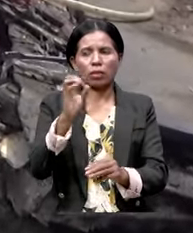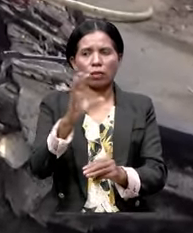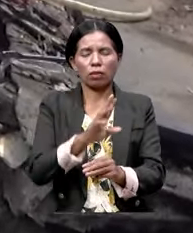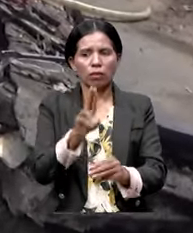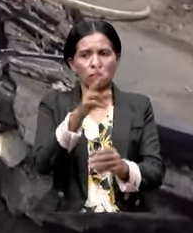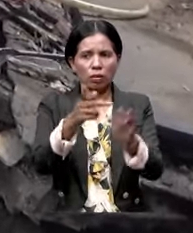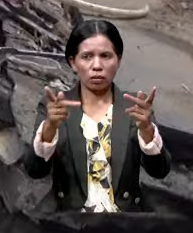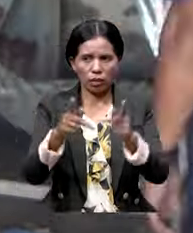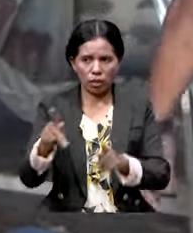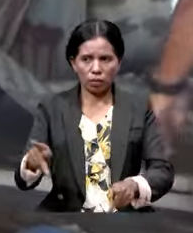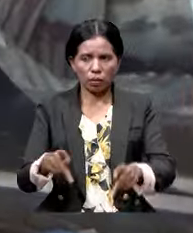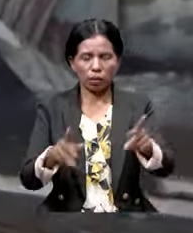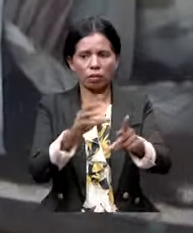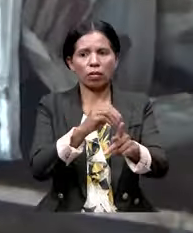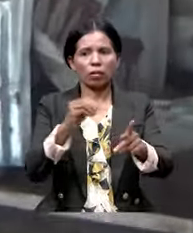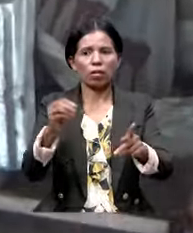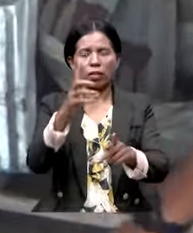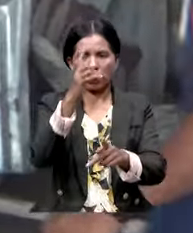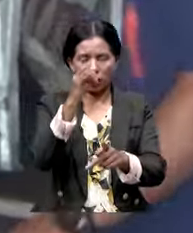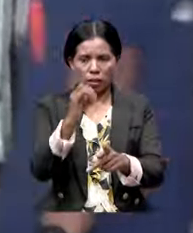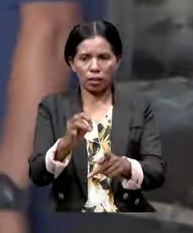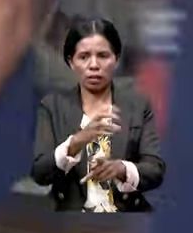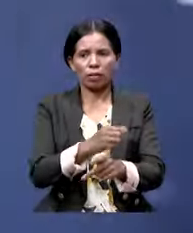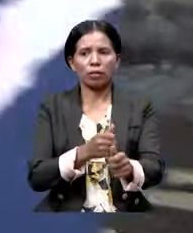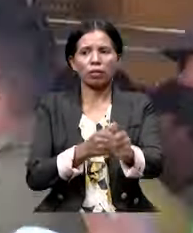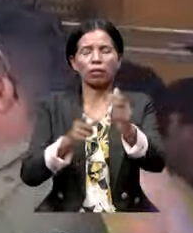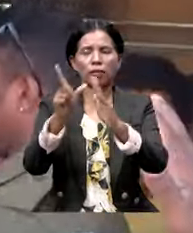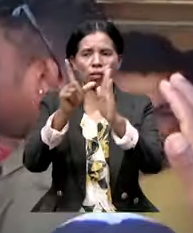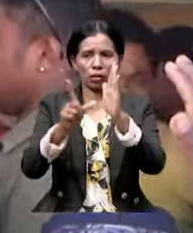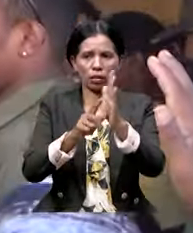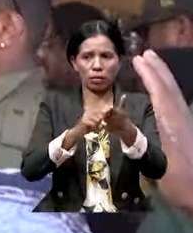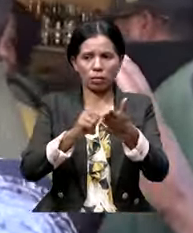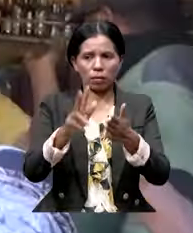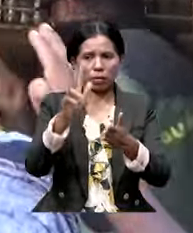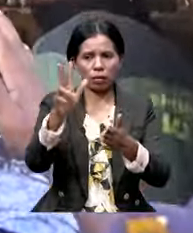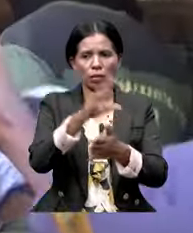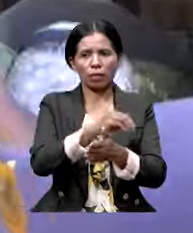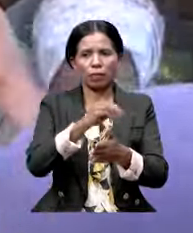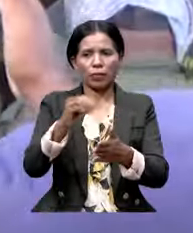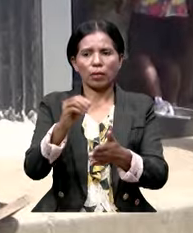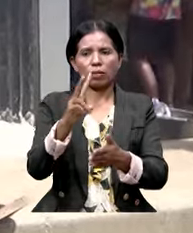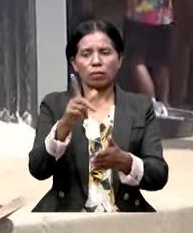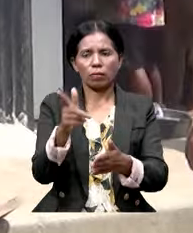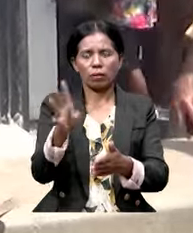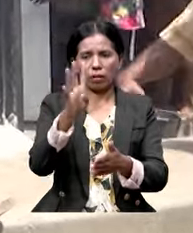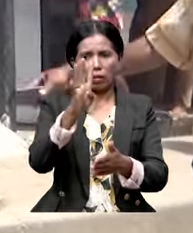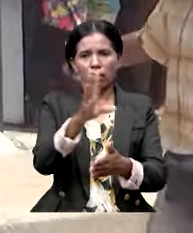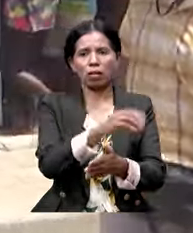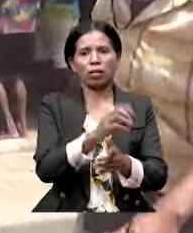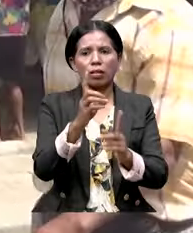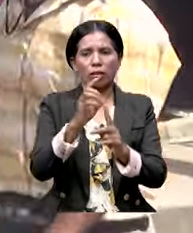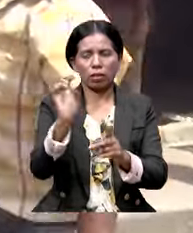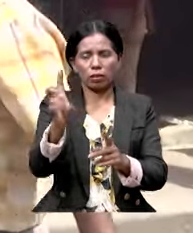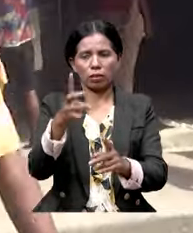ocupa espaço público no rai estado e capital dili, baseia ba decreto lei número tolu barari hunrua ruanulu resinghat, loron sanulu